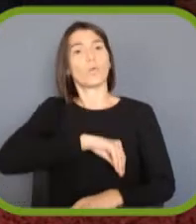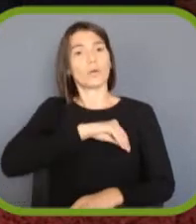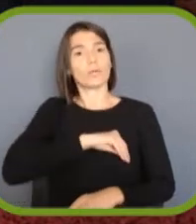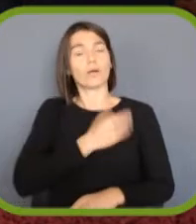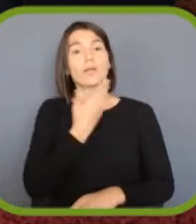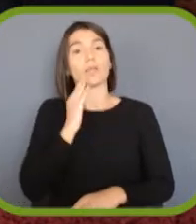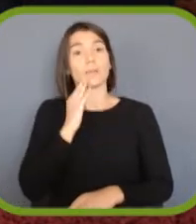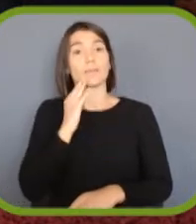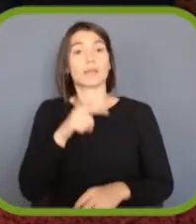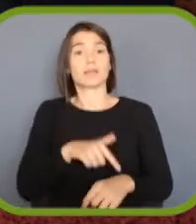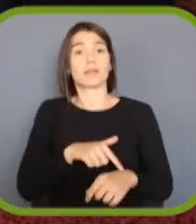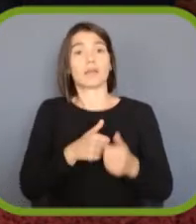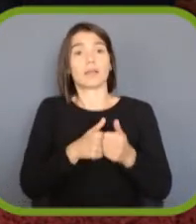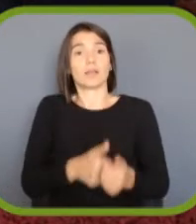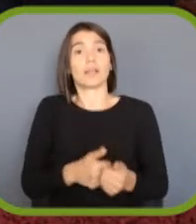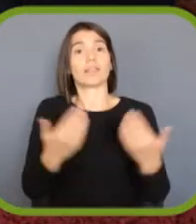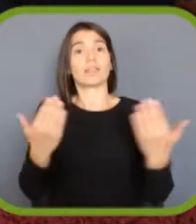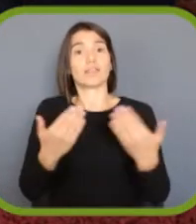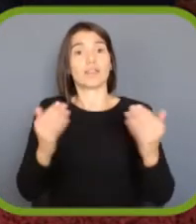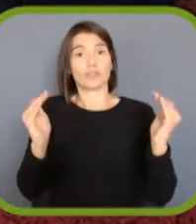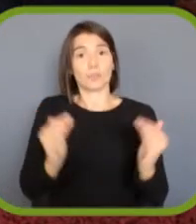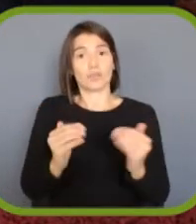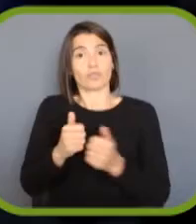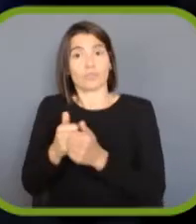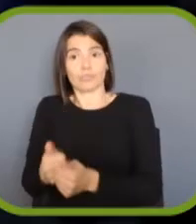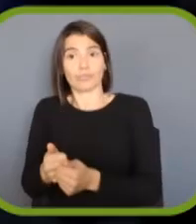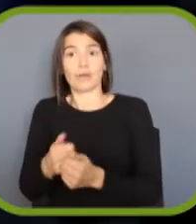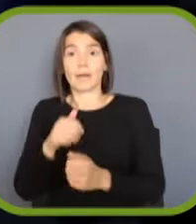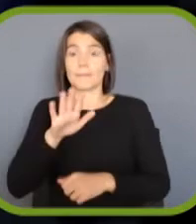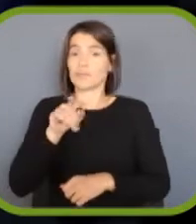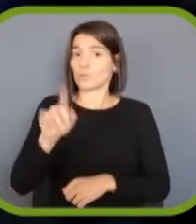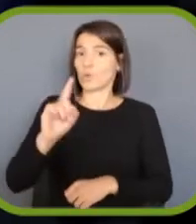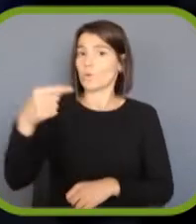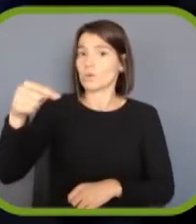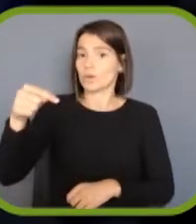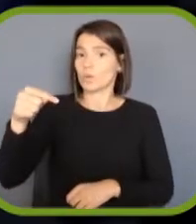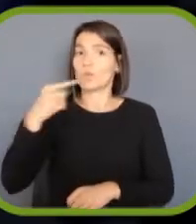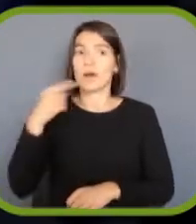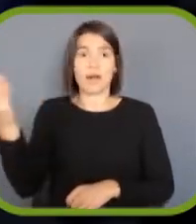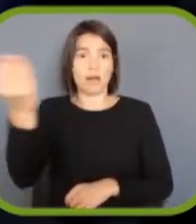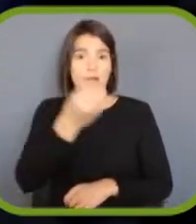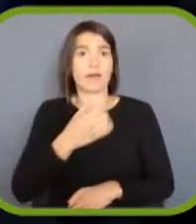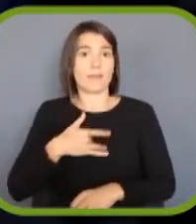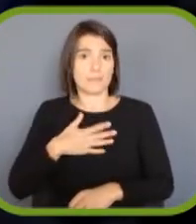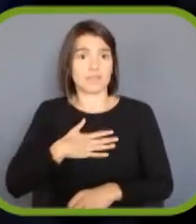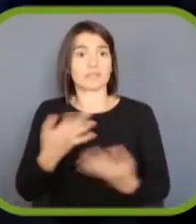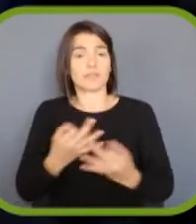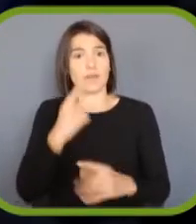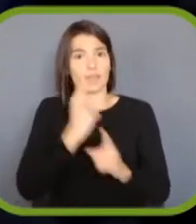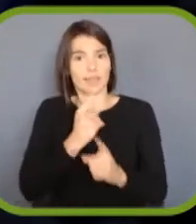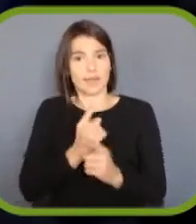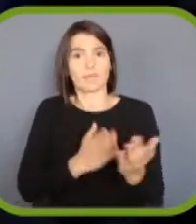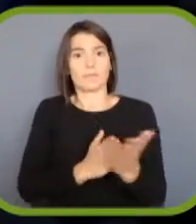indexam o salário à redução do número de dias. Mas isso não é caso único, porque já há muitas